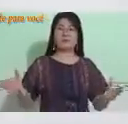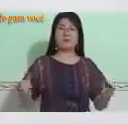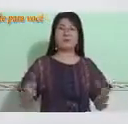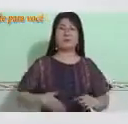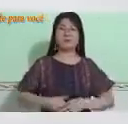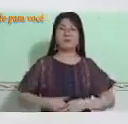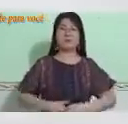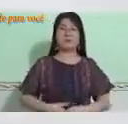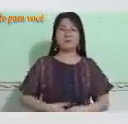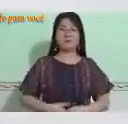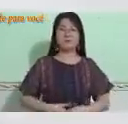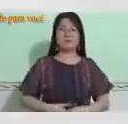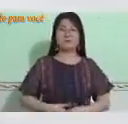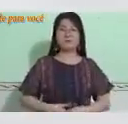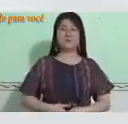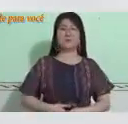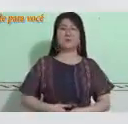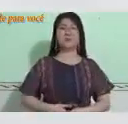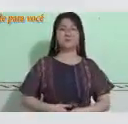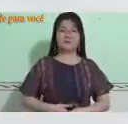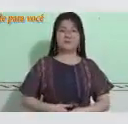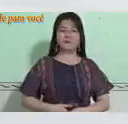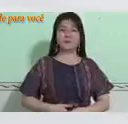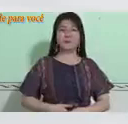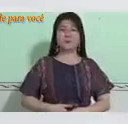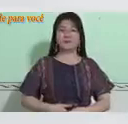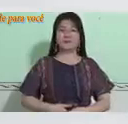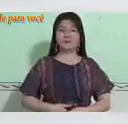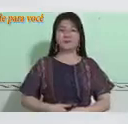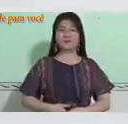do exame